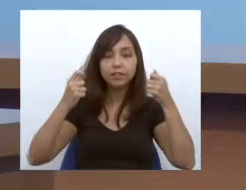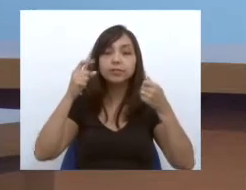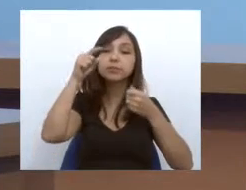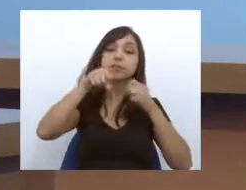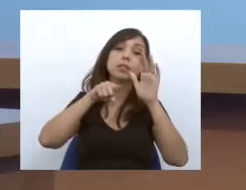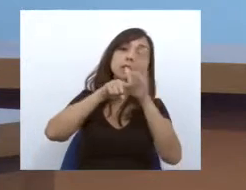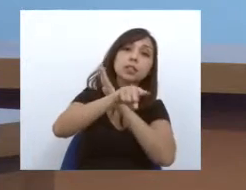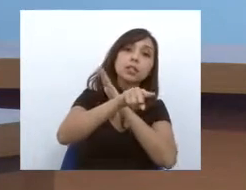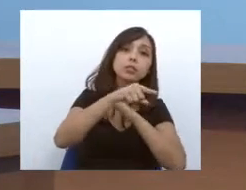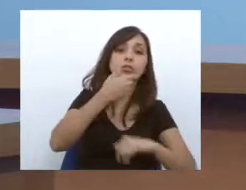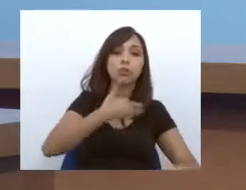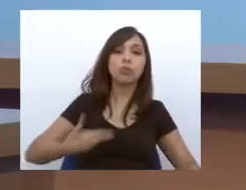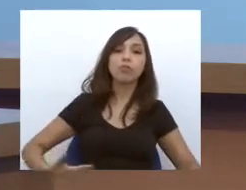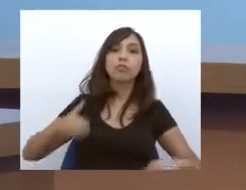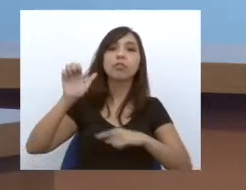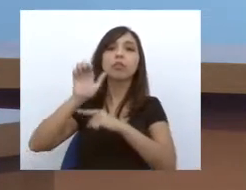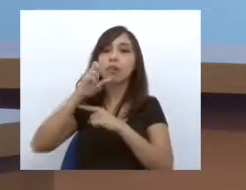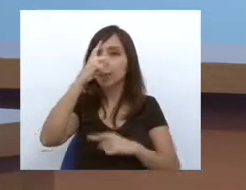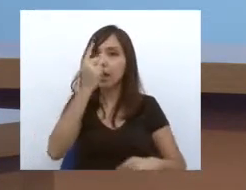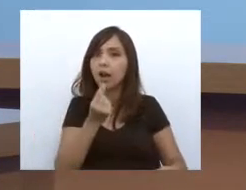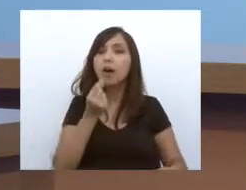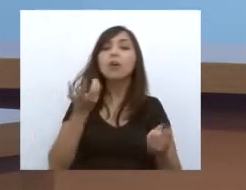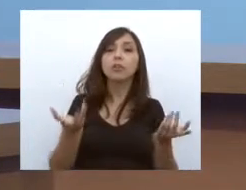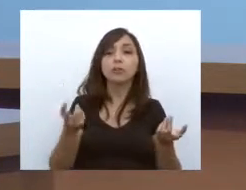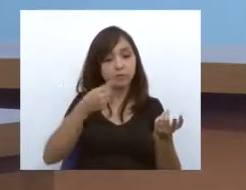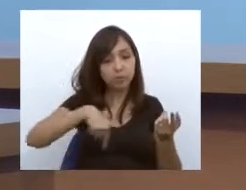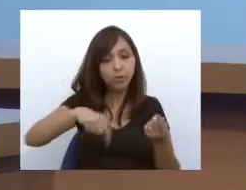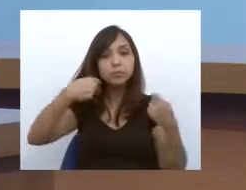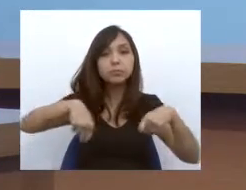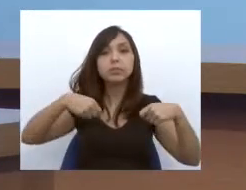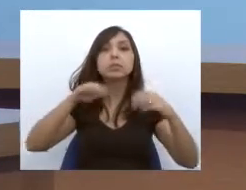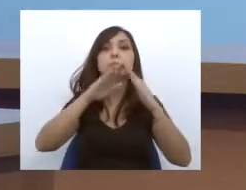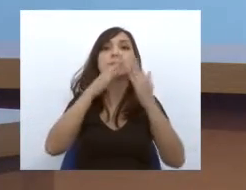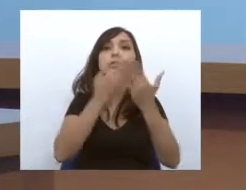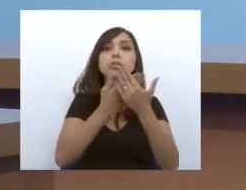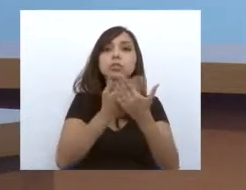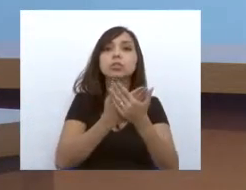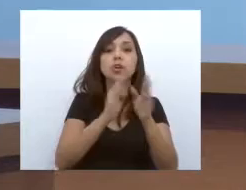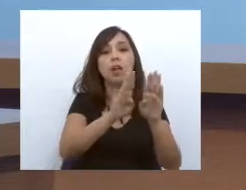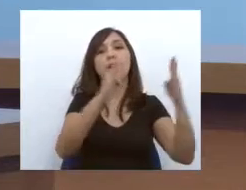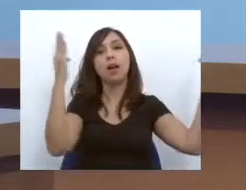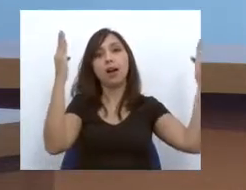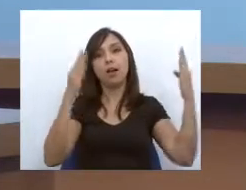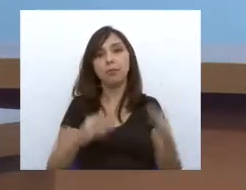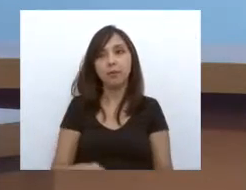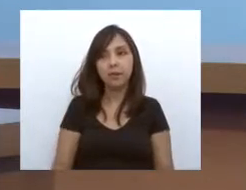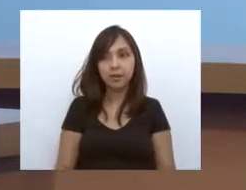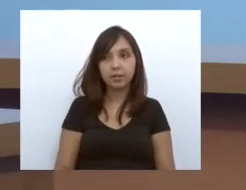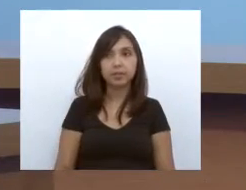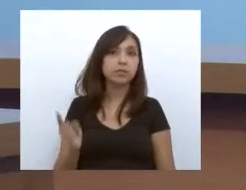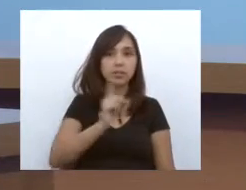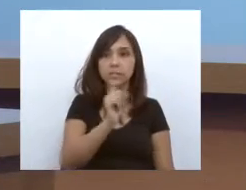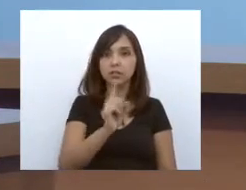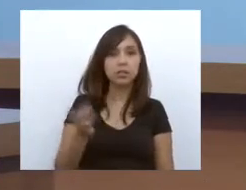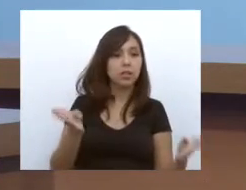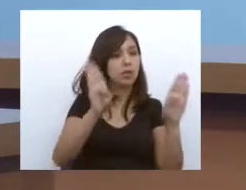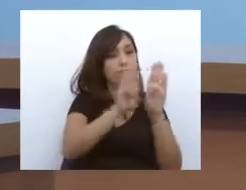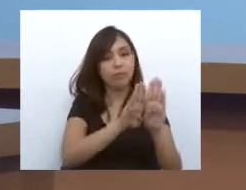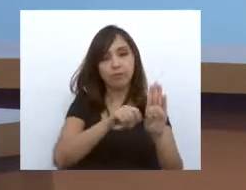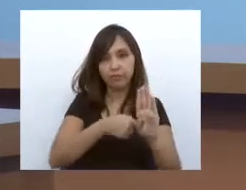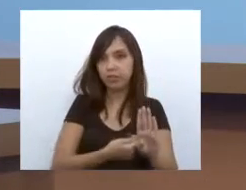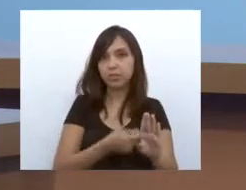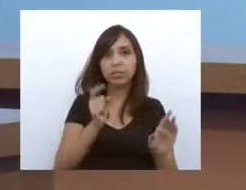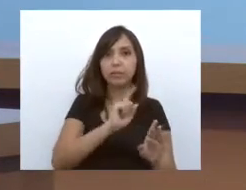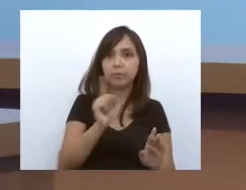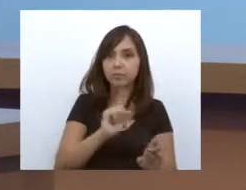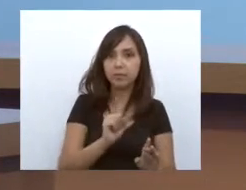questionar o governador Alckmin, sim, precisamos das nossas escolas abertas. Vou concluir, vereadora. Não ao fechamento de escolas,